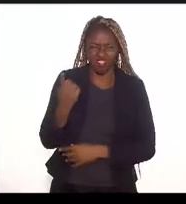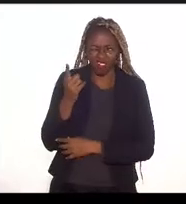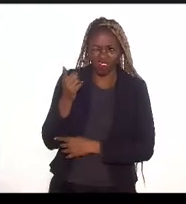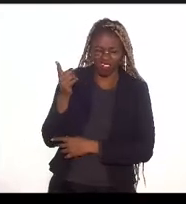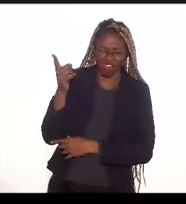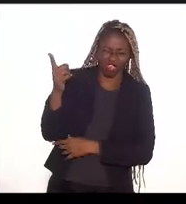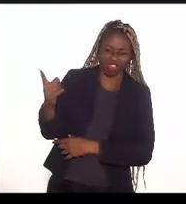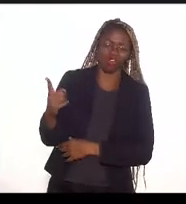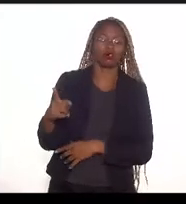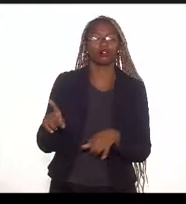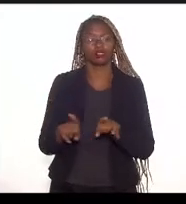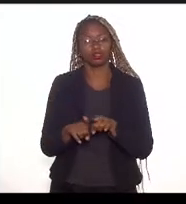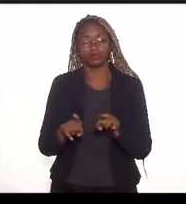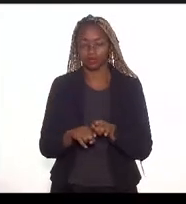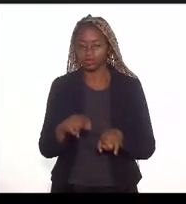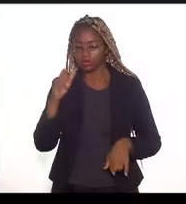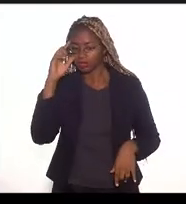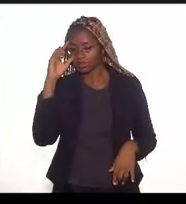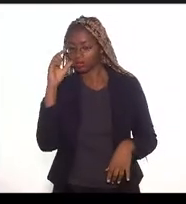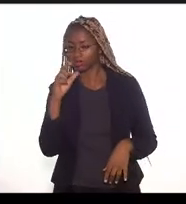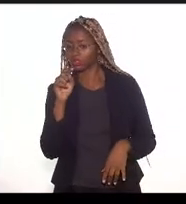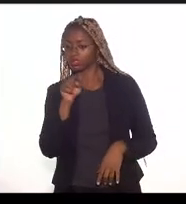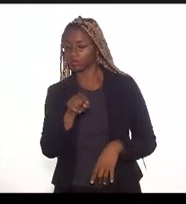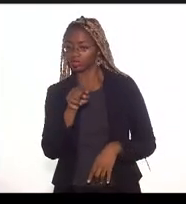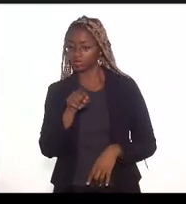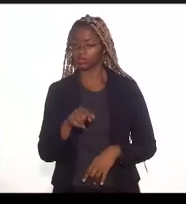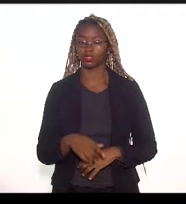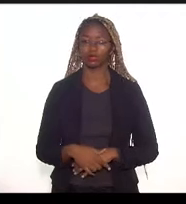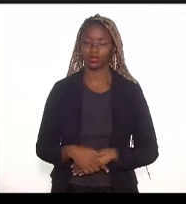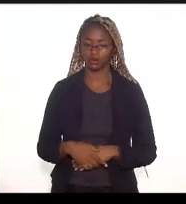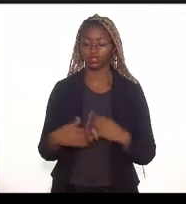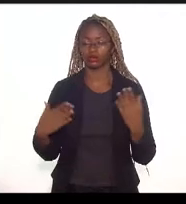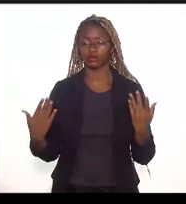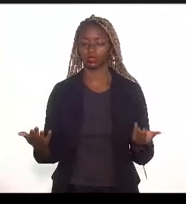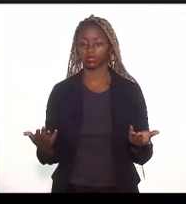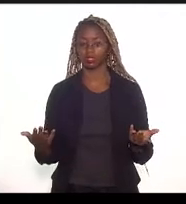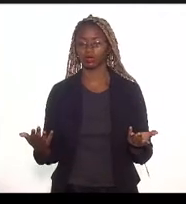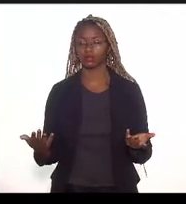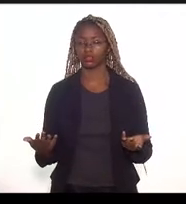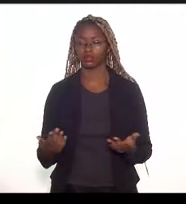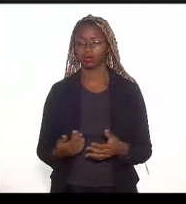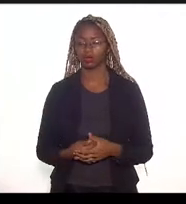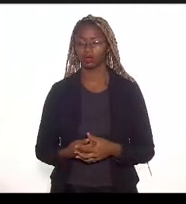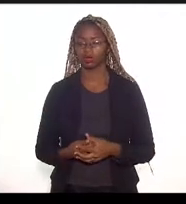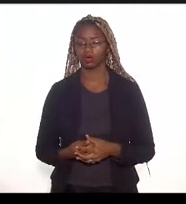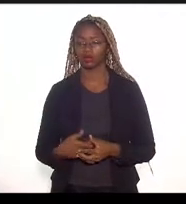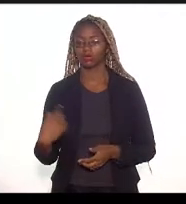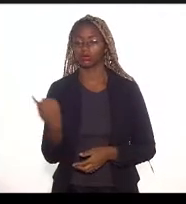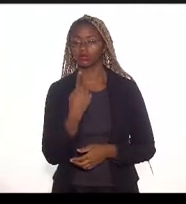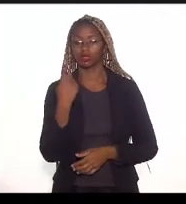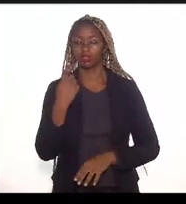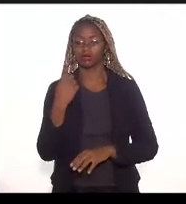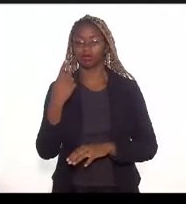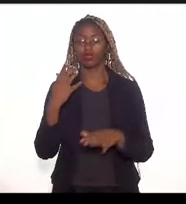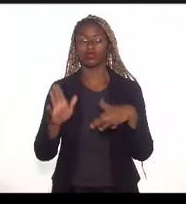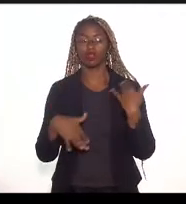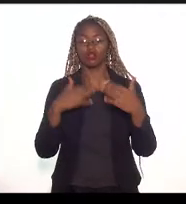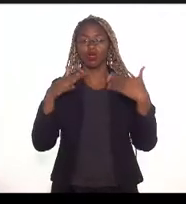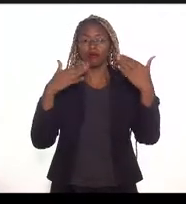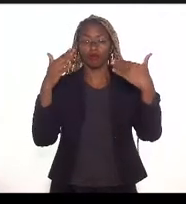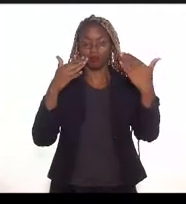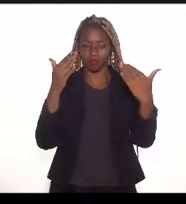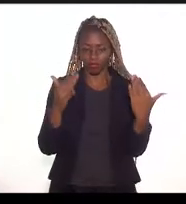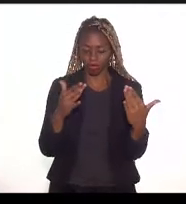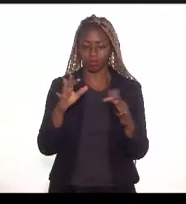têm interesse em desenvolver sua área industrial, então a CODIN ela também atua no desenvolvimento de projetos para novos distritos, e